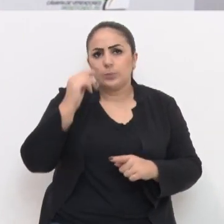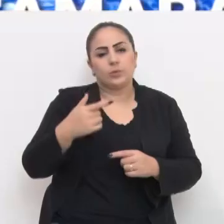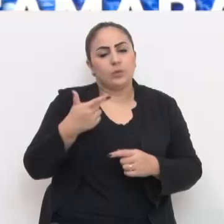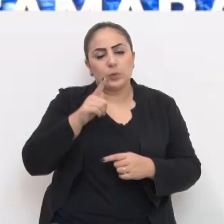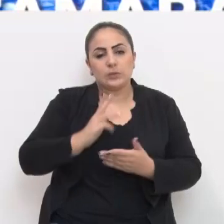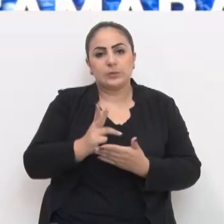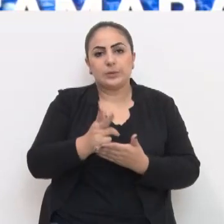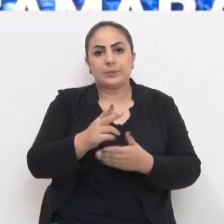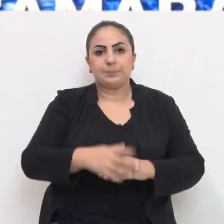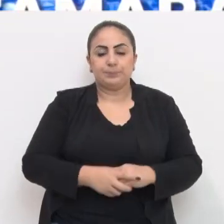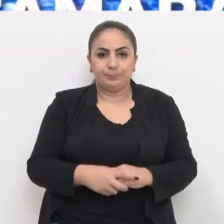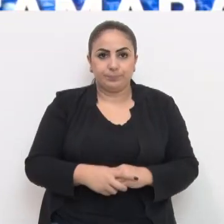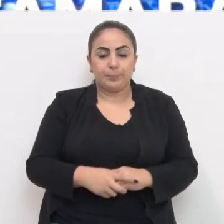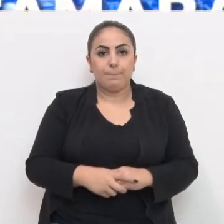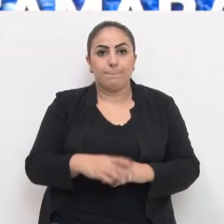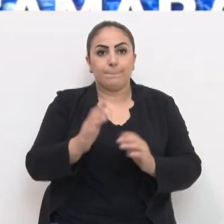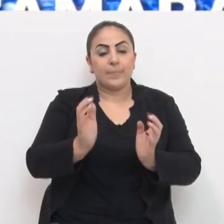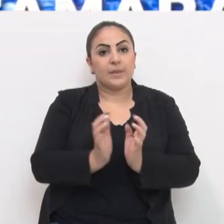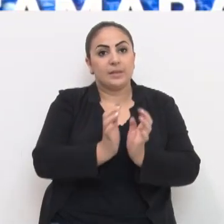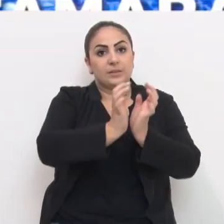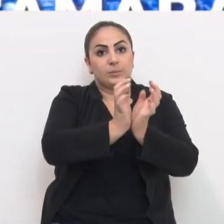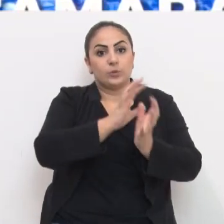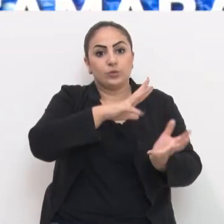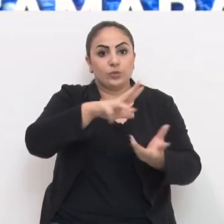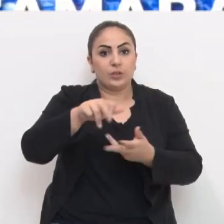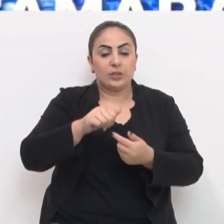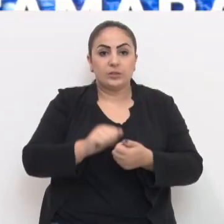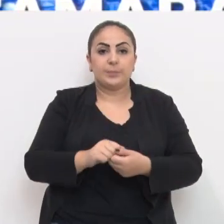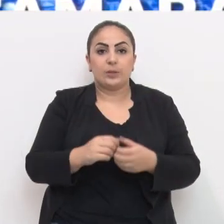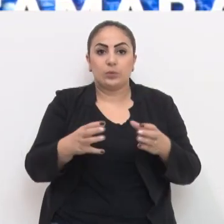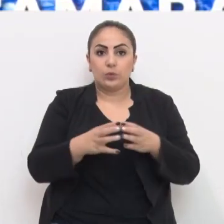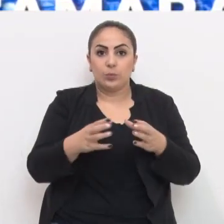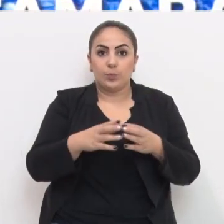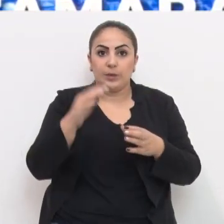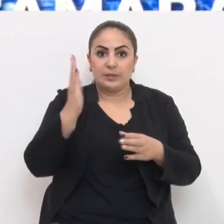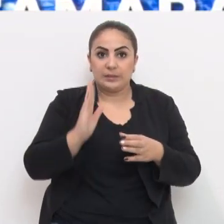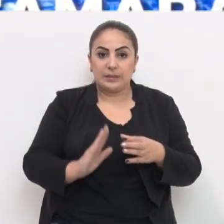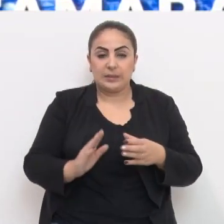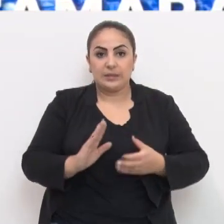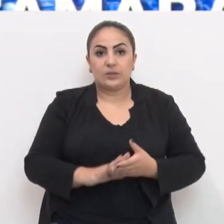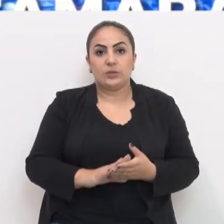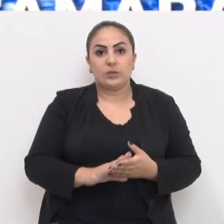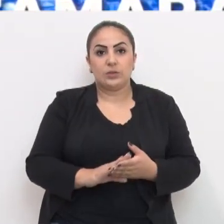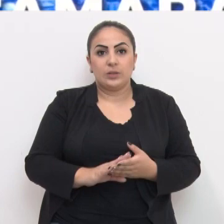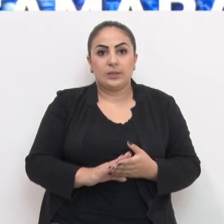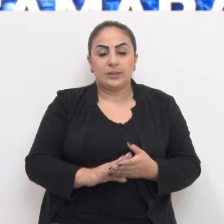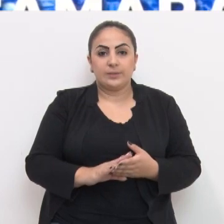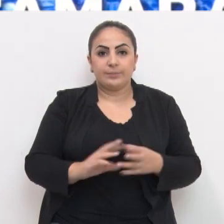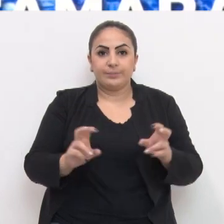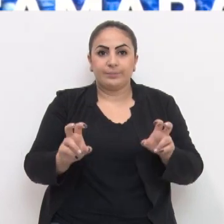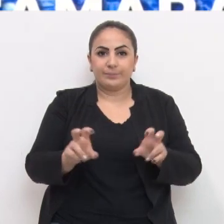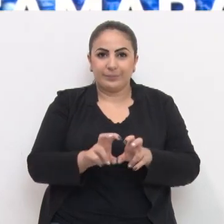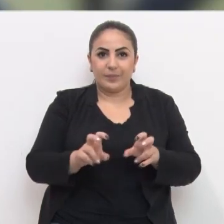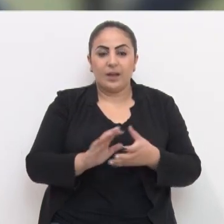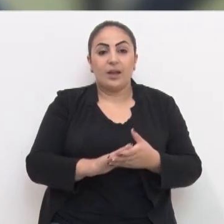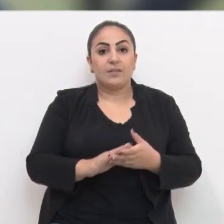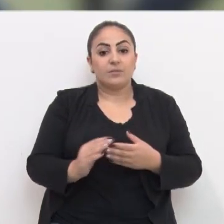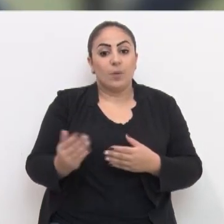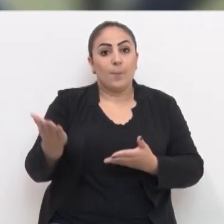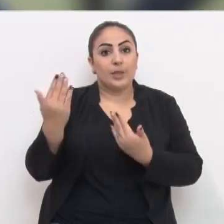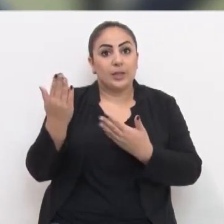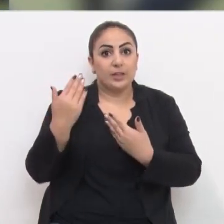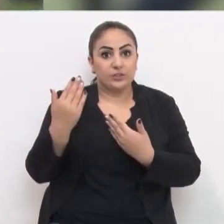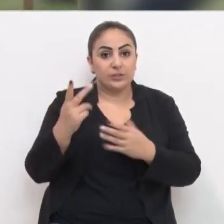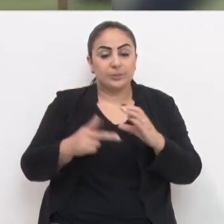ideia adiante. Campeão mundial pela seleção brasileira Sub-17 recebe homenagem no Legislativo. É uma